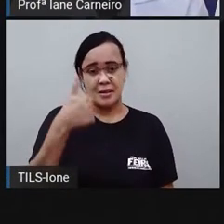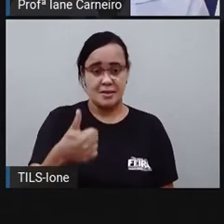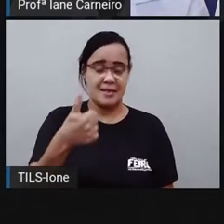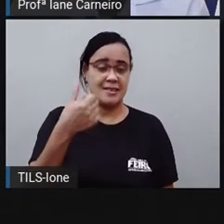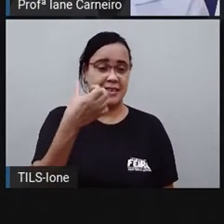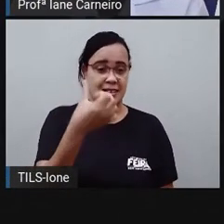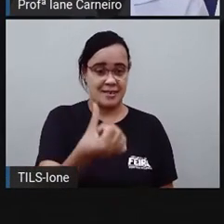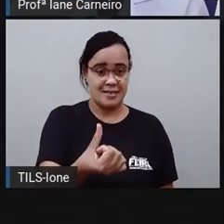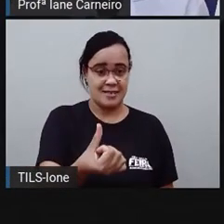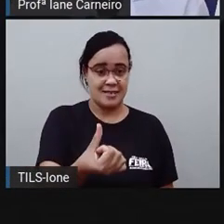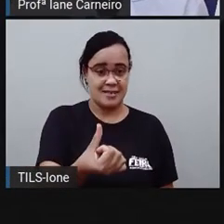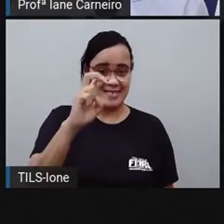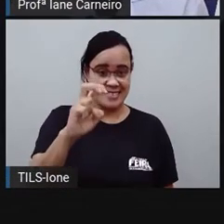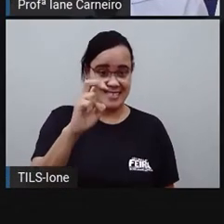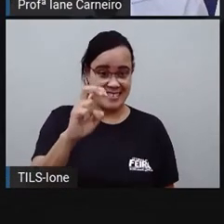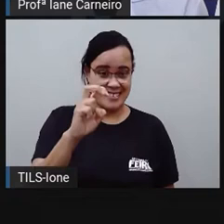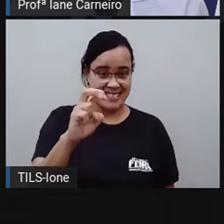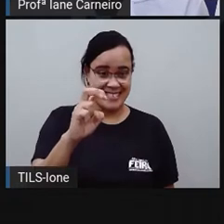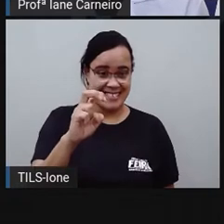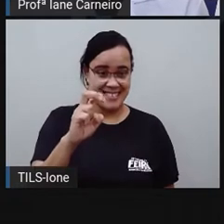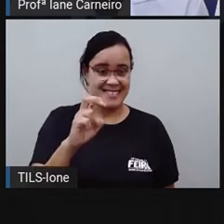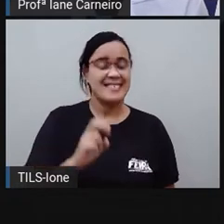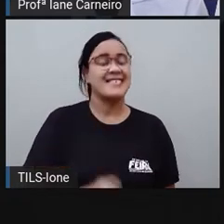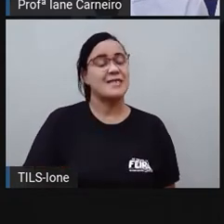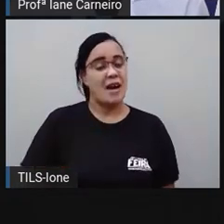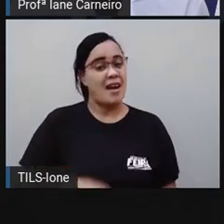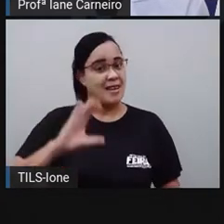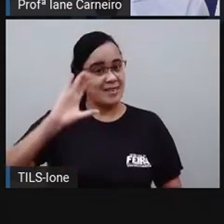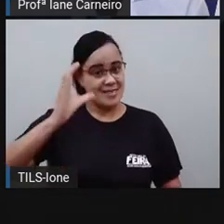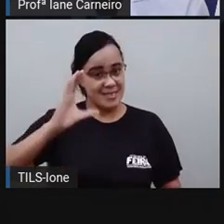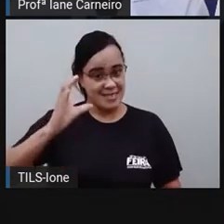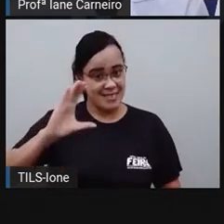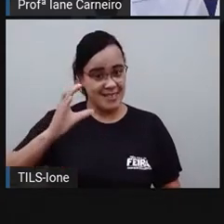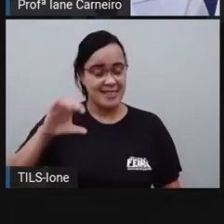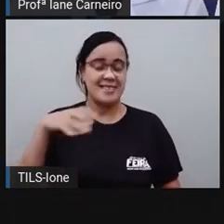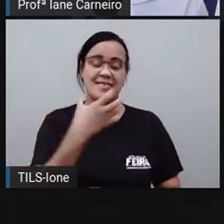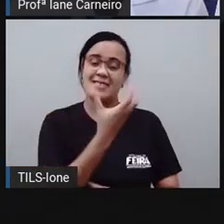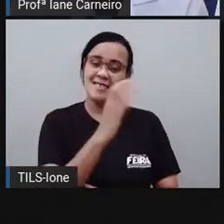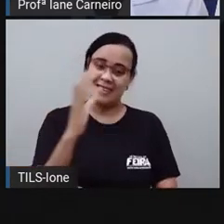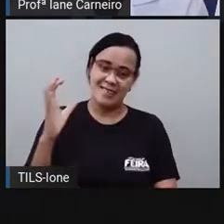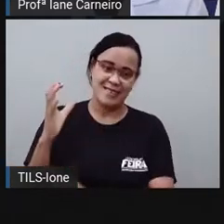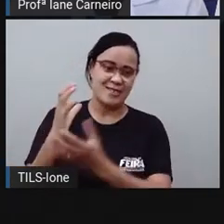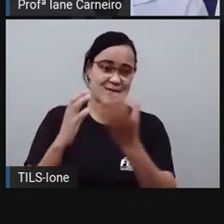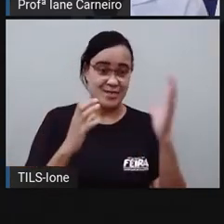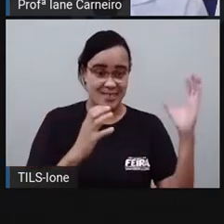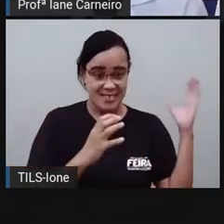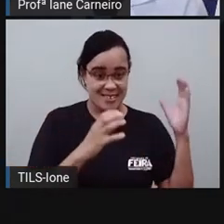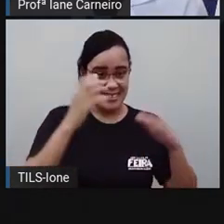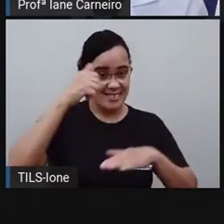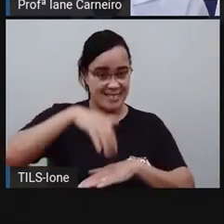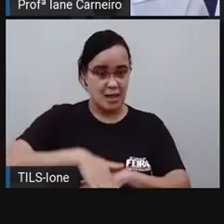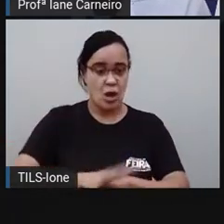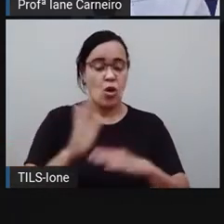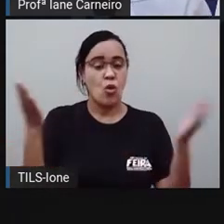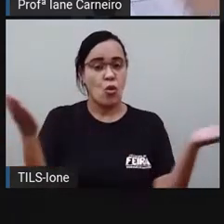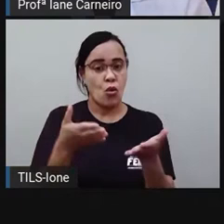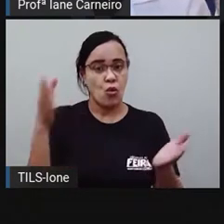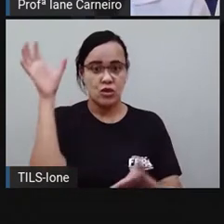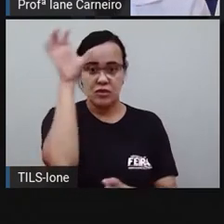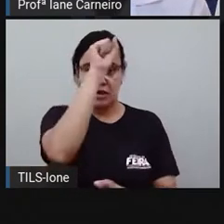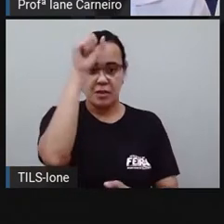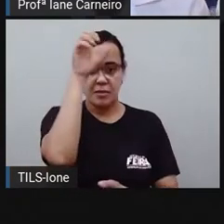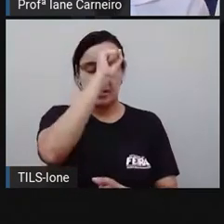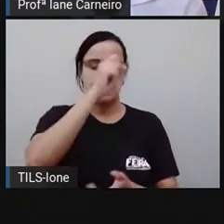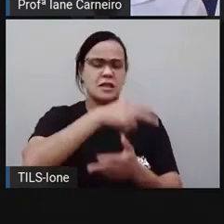165, aula de matemática e ciências da natureza. E nós vamos estudar a forma dos objetos, né? Nas